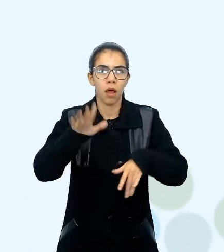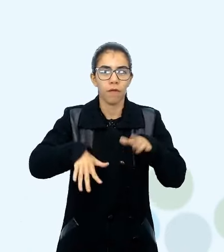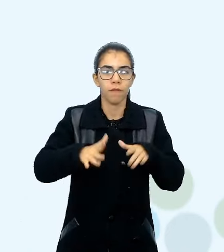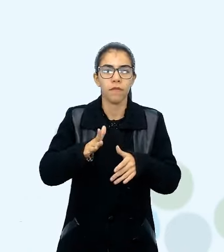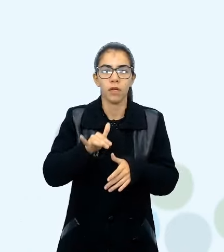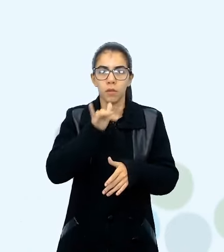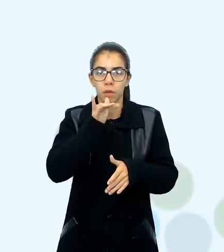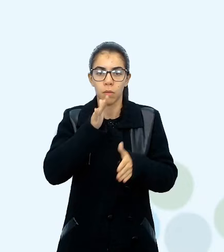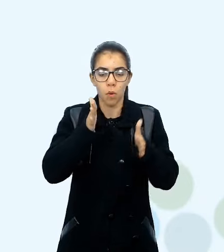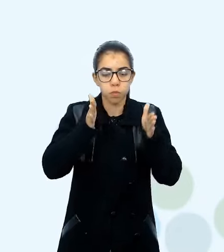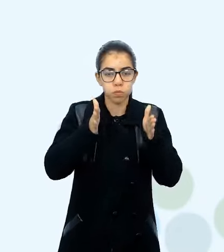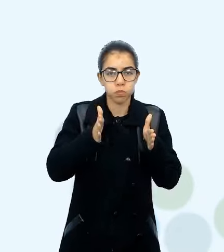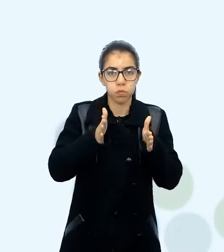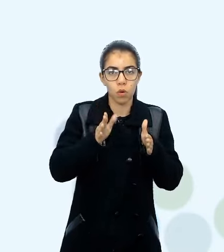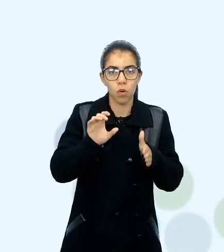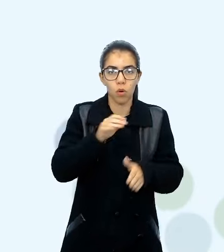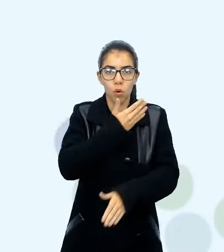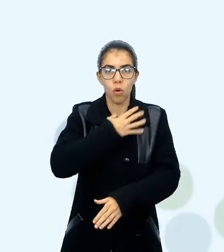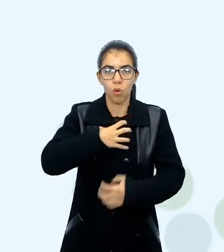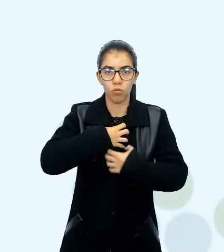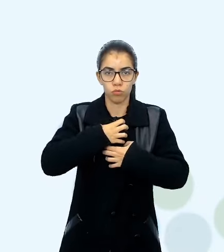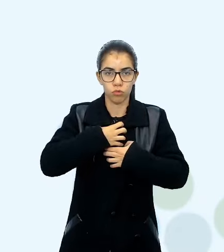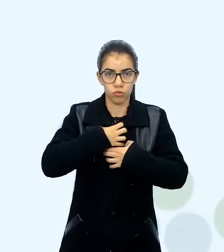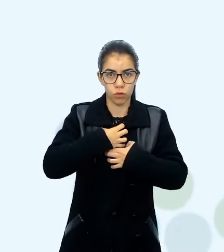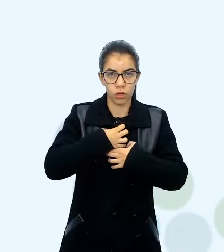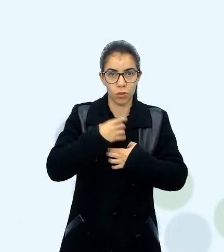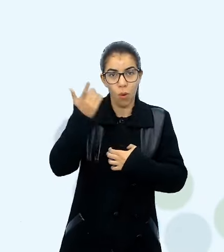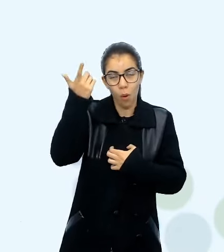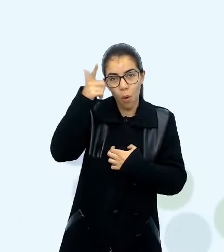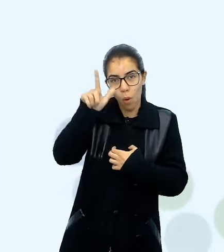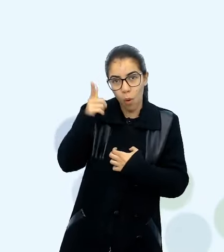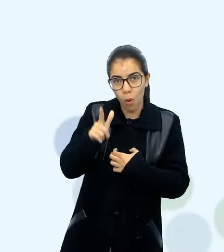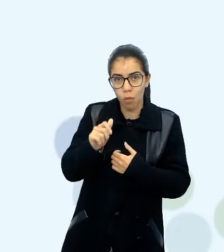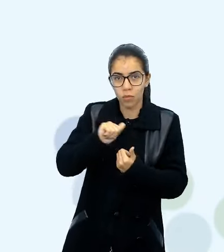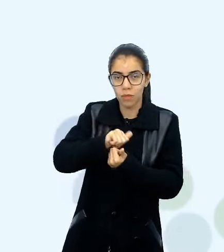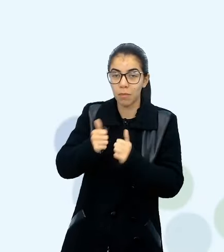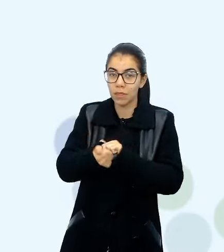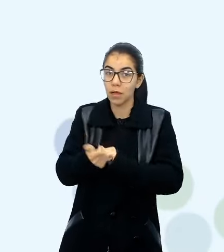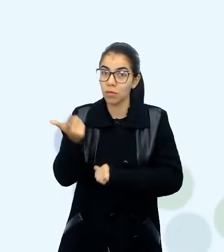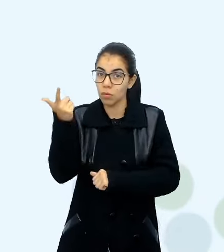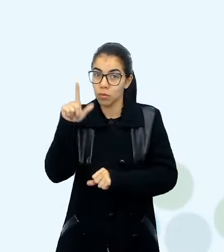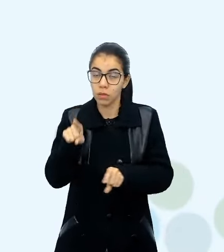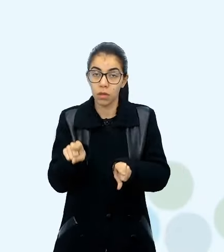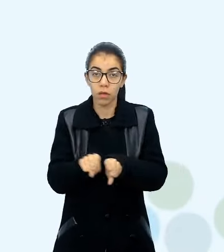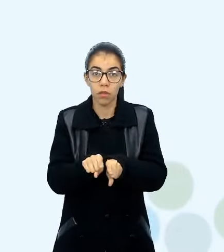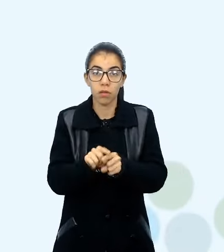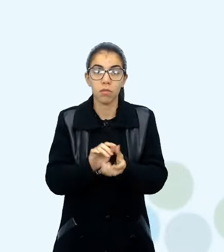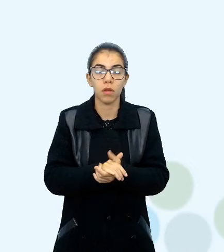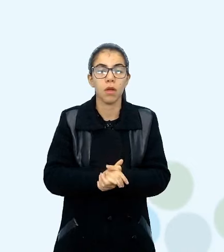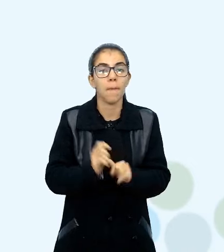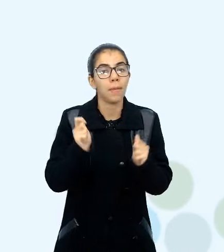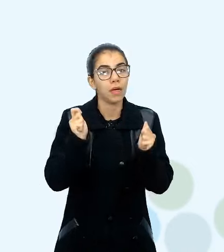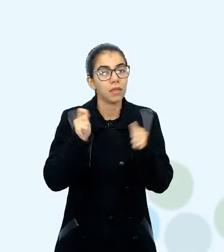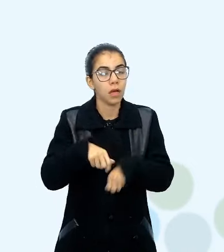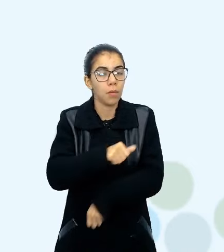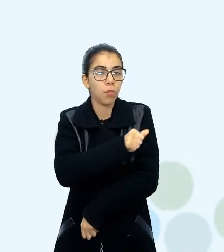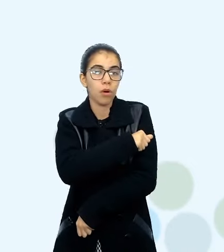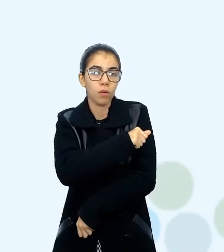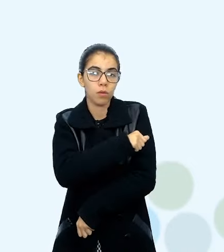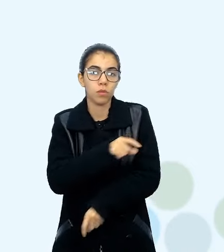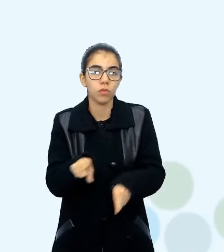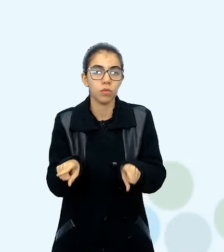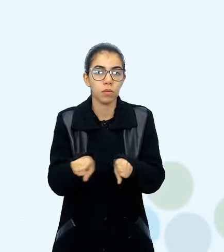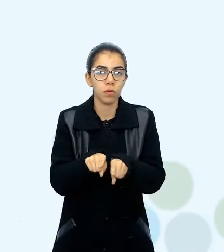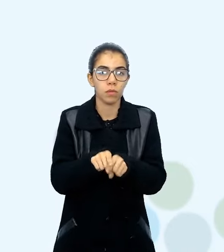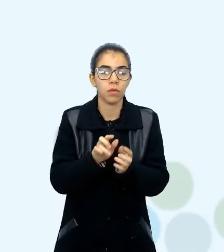para outro. Então, a gente vai fazendo essa avaliação, usando esse material, para que possa o aluno realmente